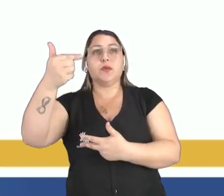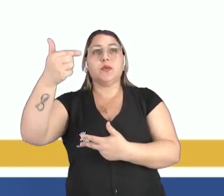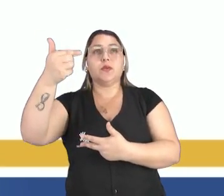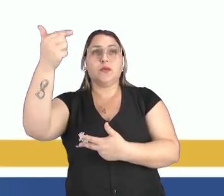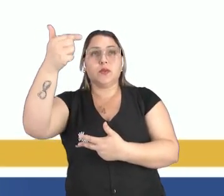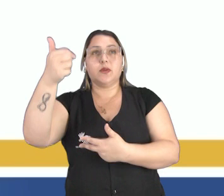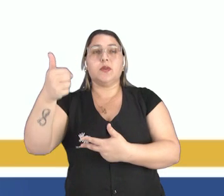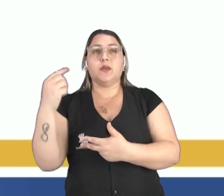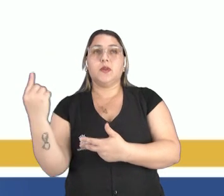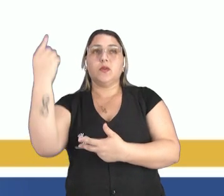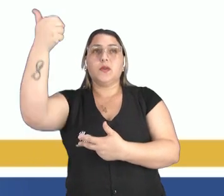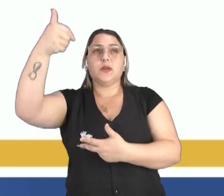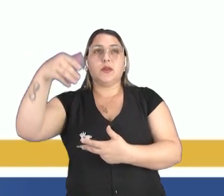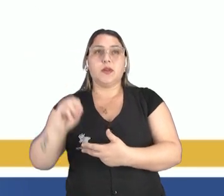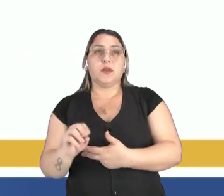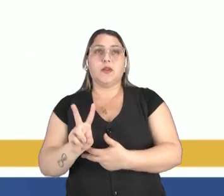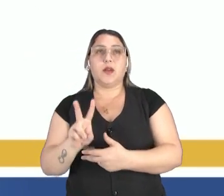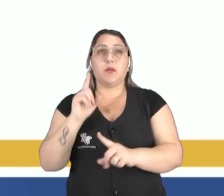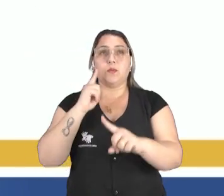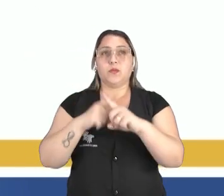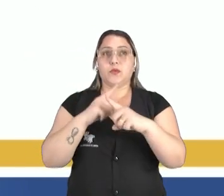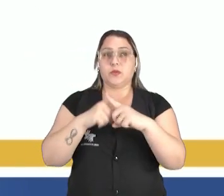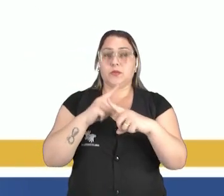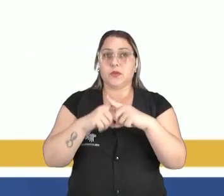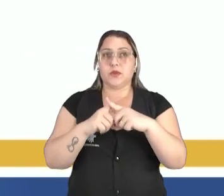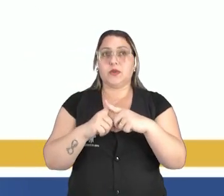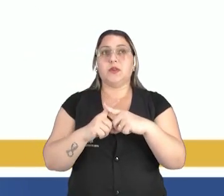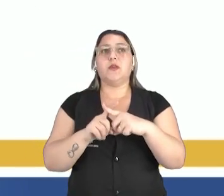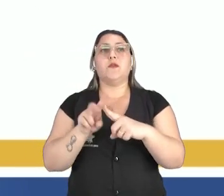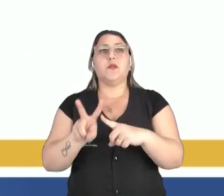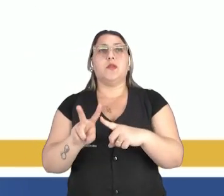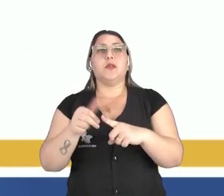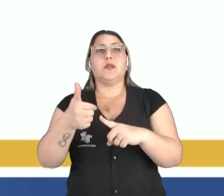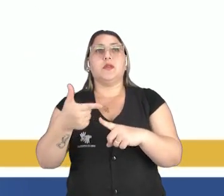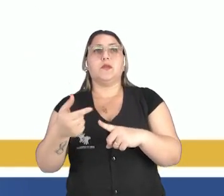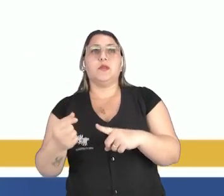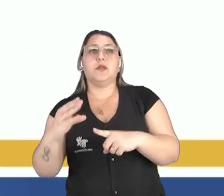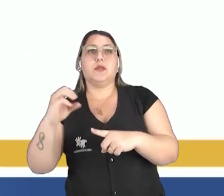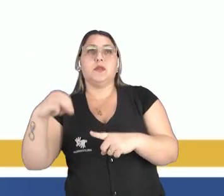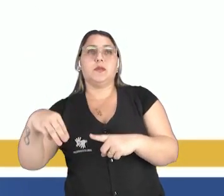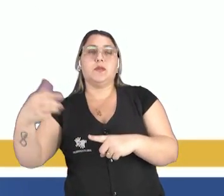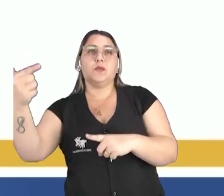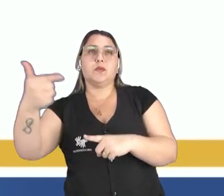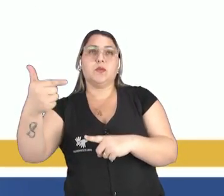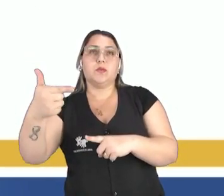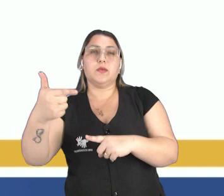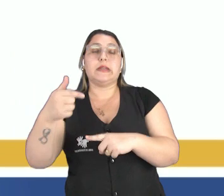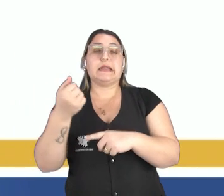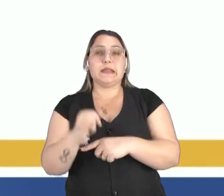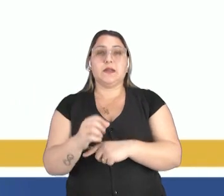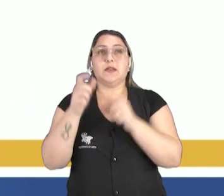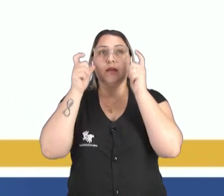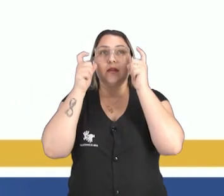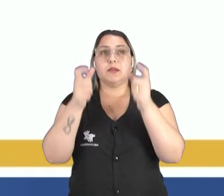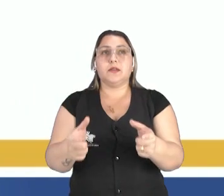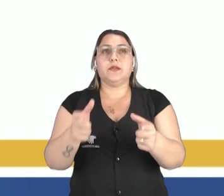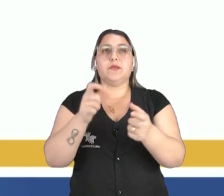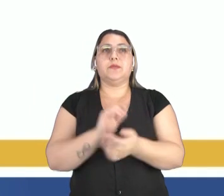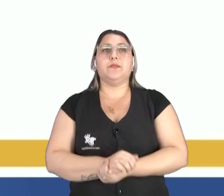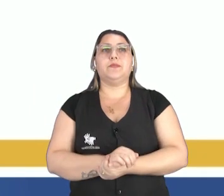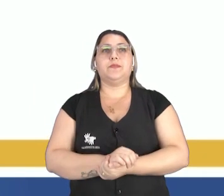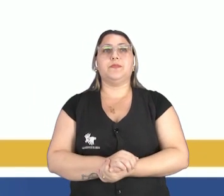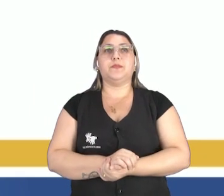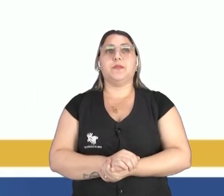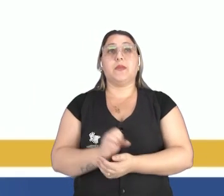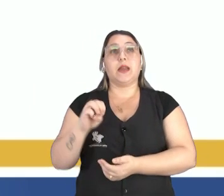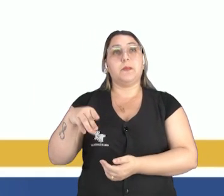E a altura é 10. Ao multiplicar, eu vou encontrar aqui 120 centímetros cúbicos. Se você prestar bem atenção, aqui está